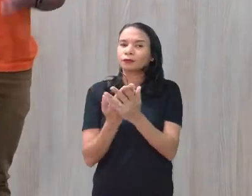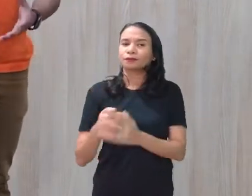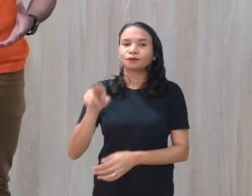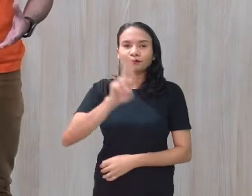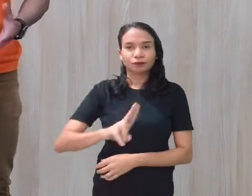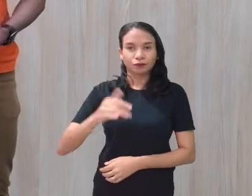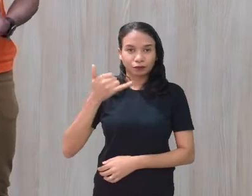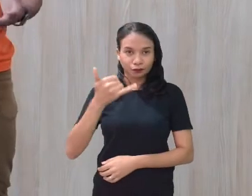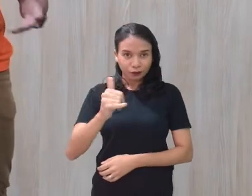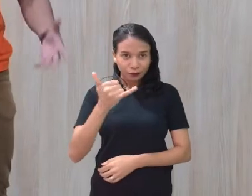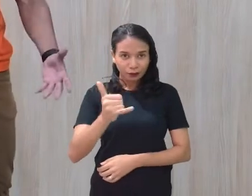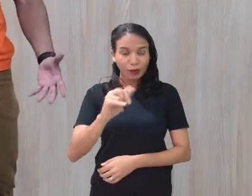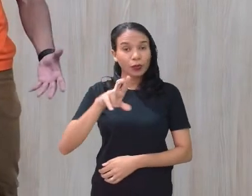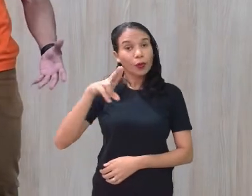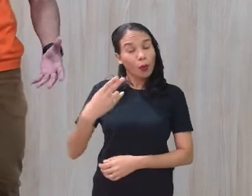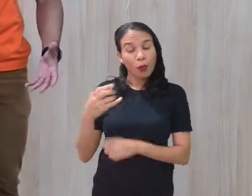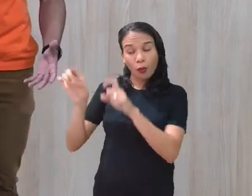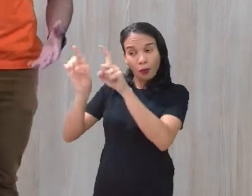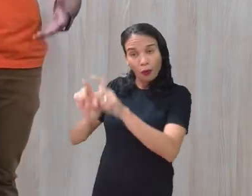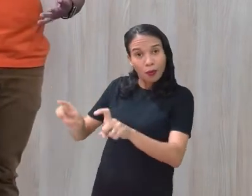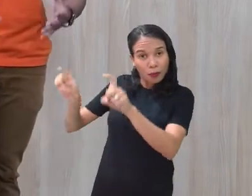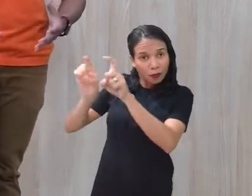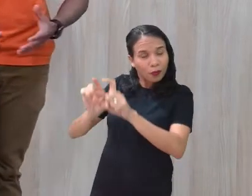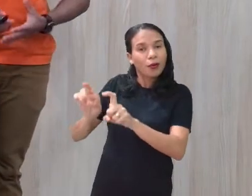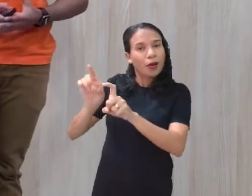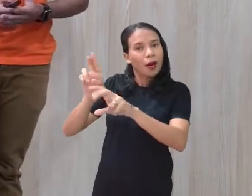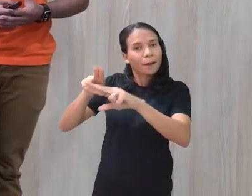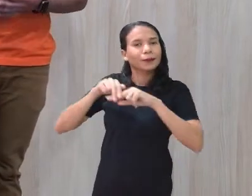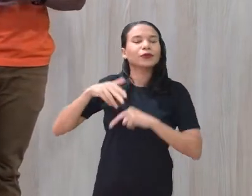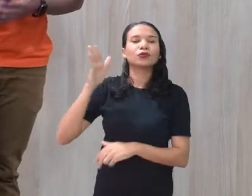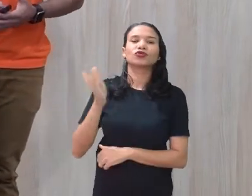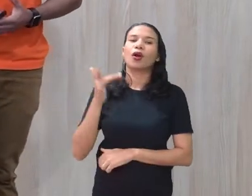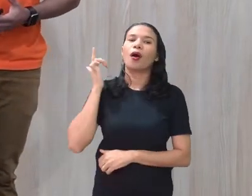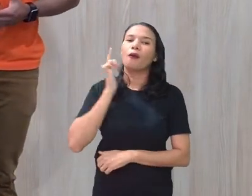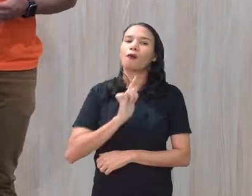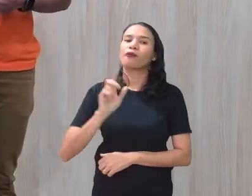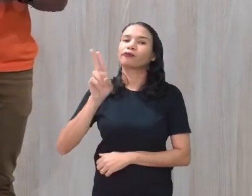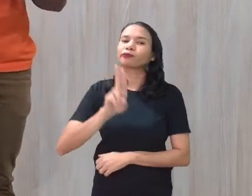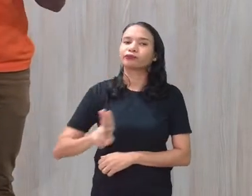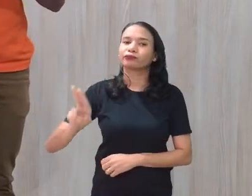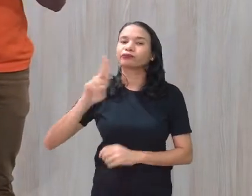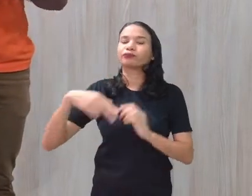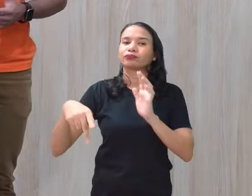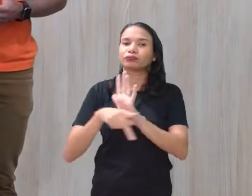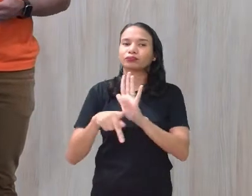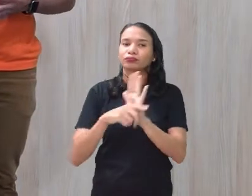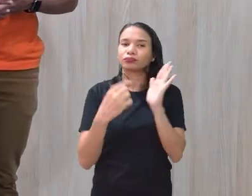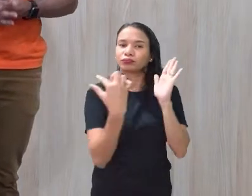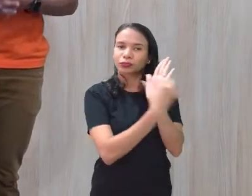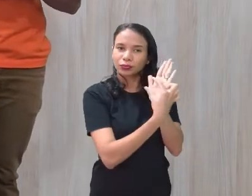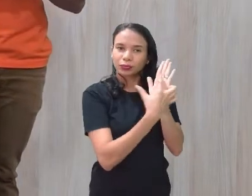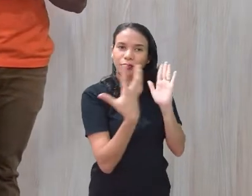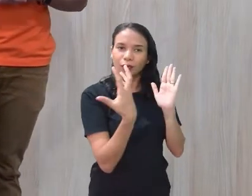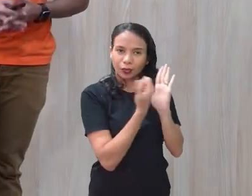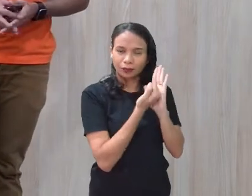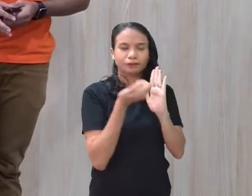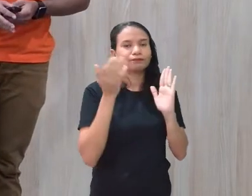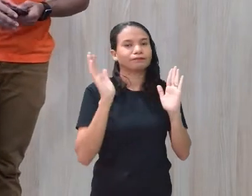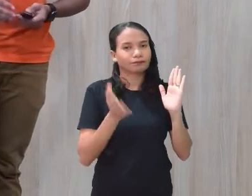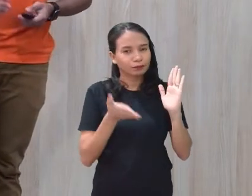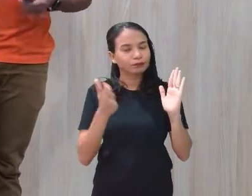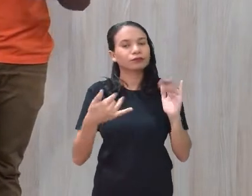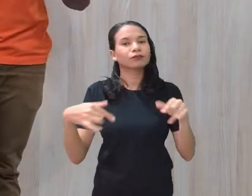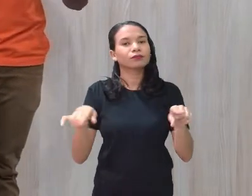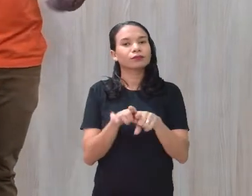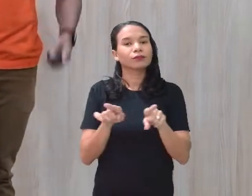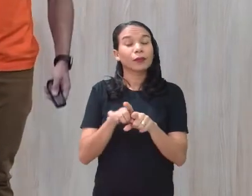seu celular ou através do computador, é porque você já conseguiu aí, você já fez o download do nosso aplicativo e